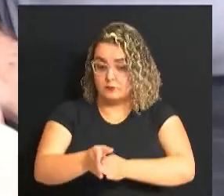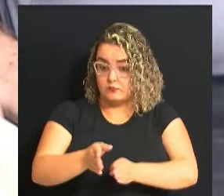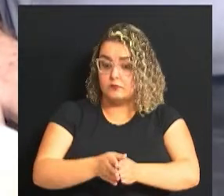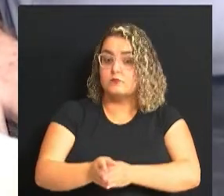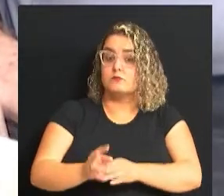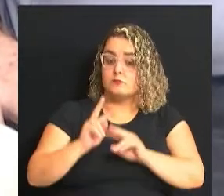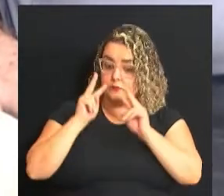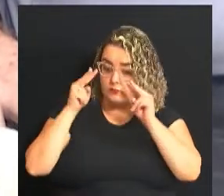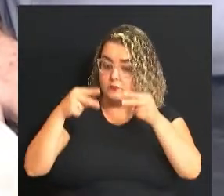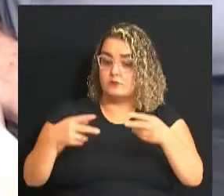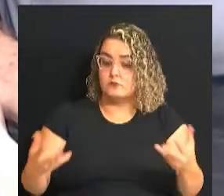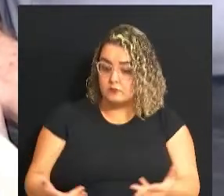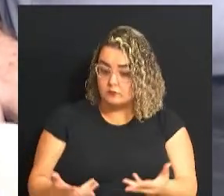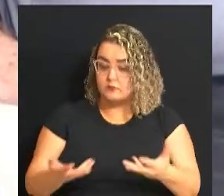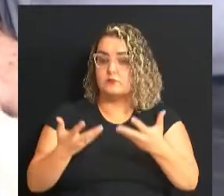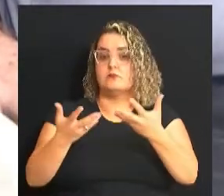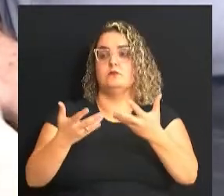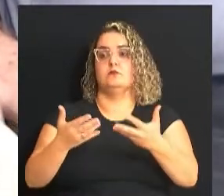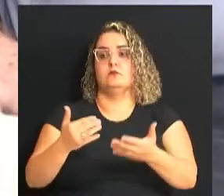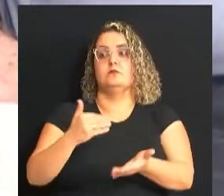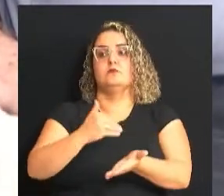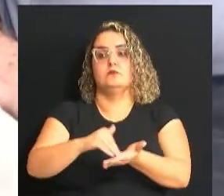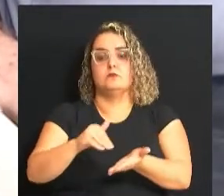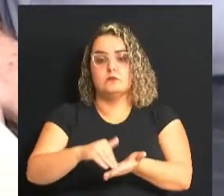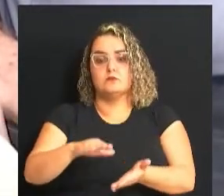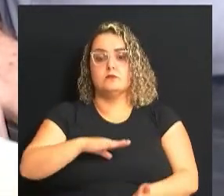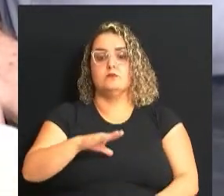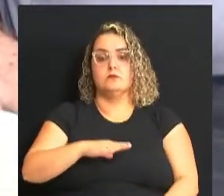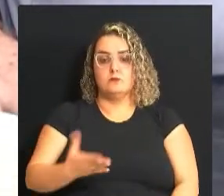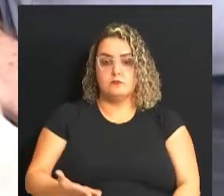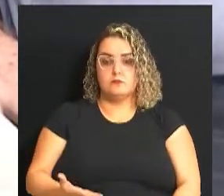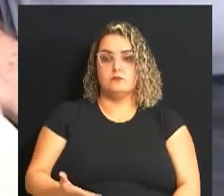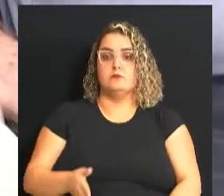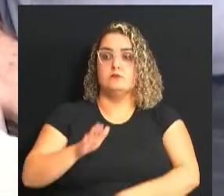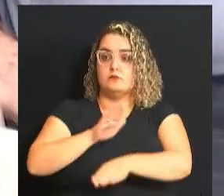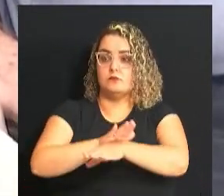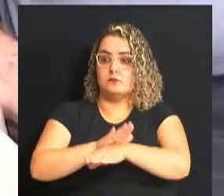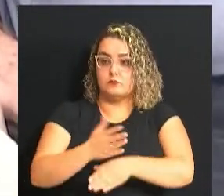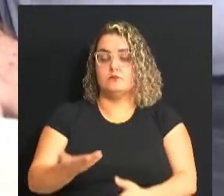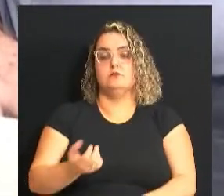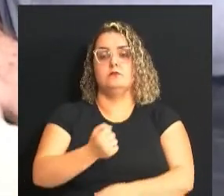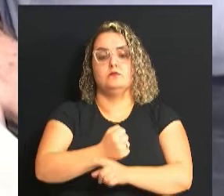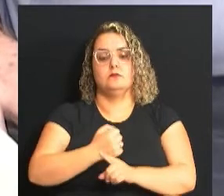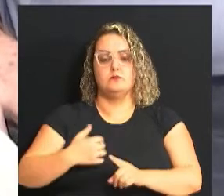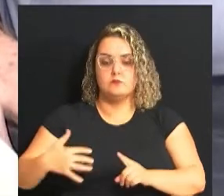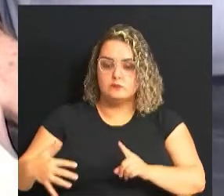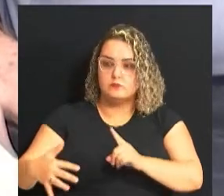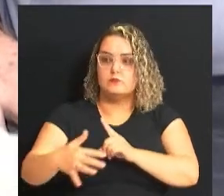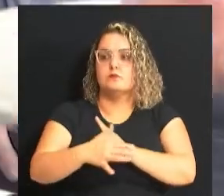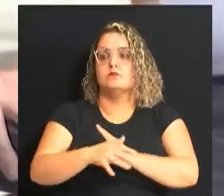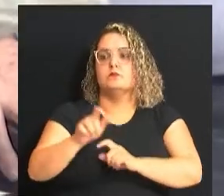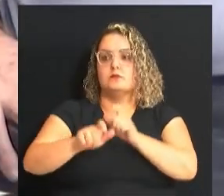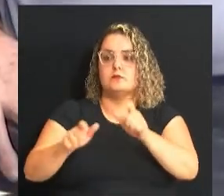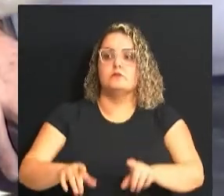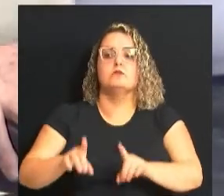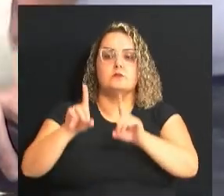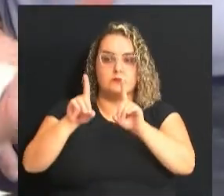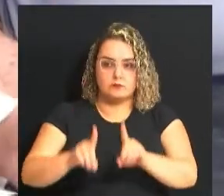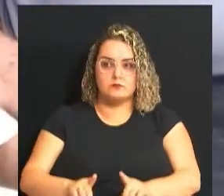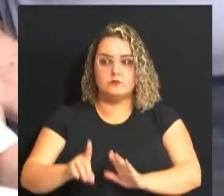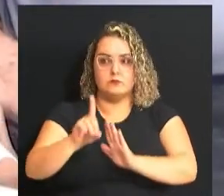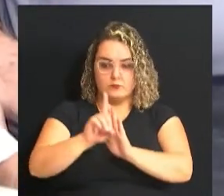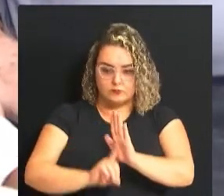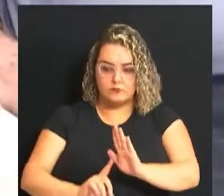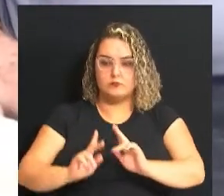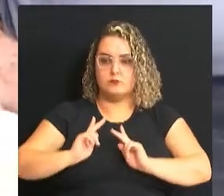essa iniciativa da Secretaria Municipal de Assistência Social, Pessoa com Deficiência e Direitos Humanos, em